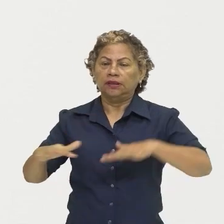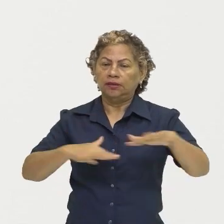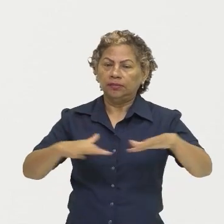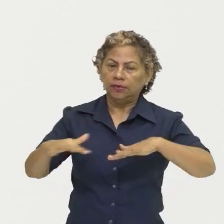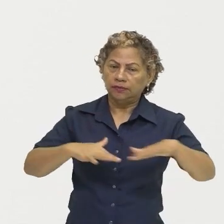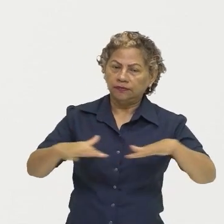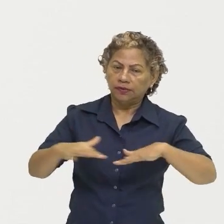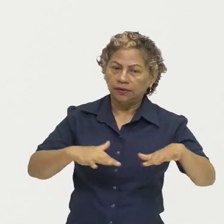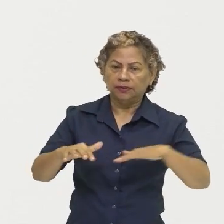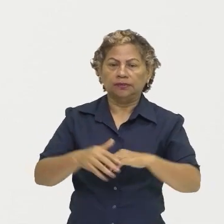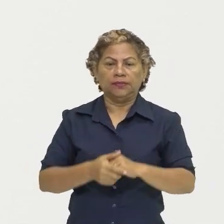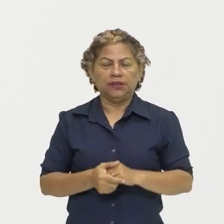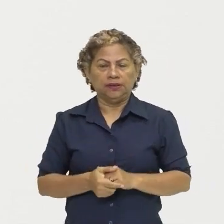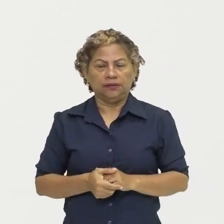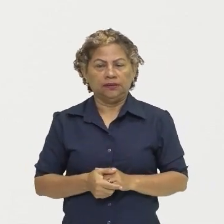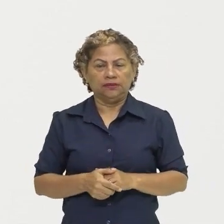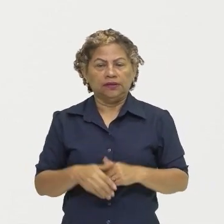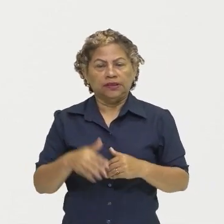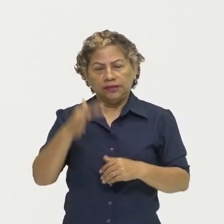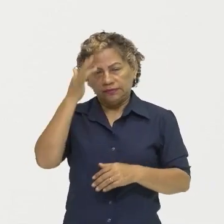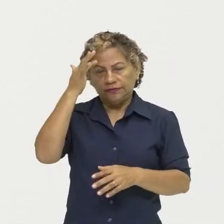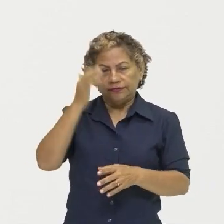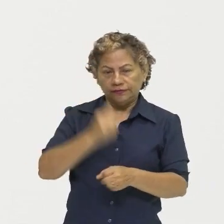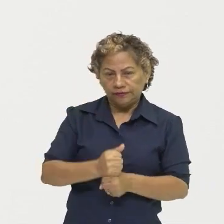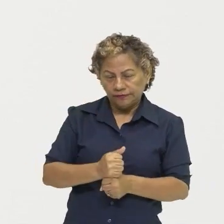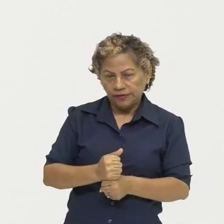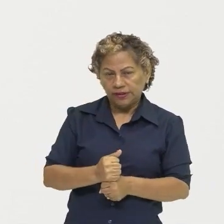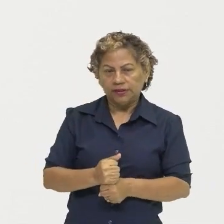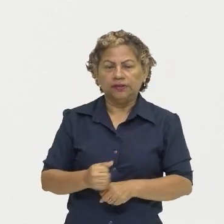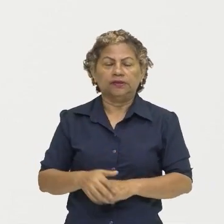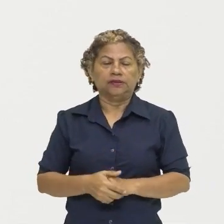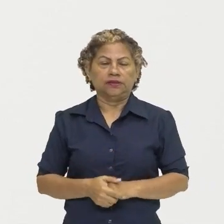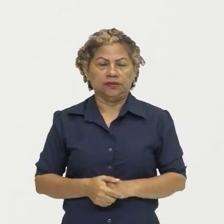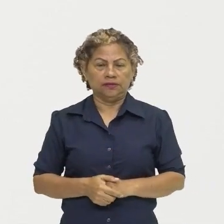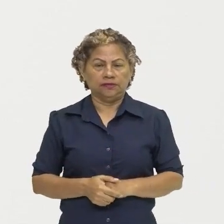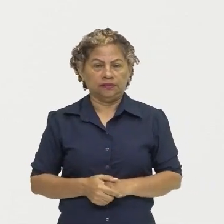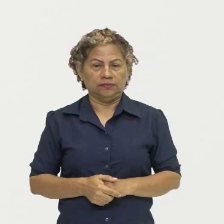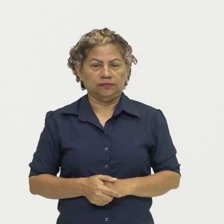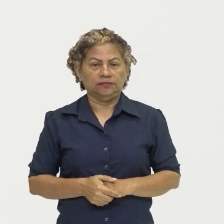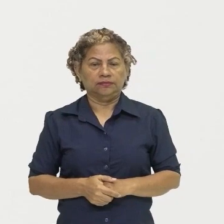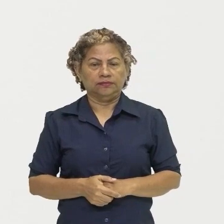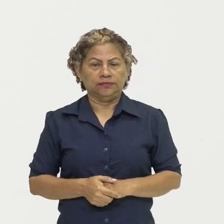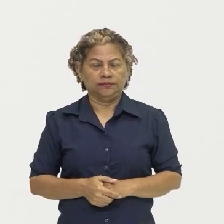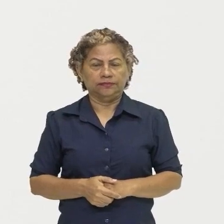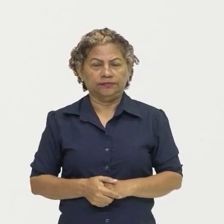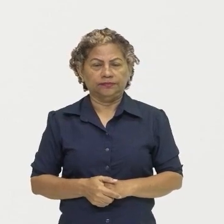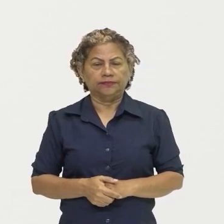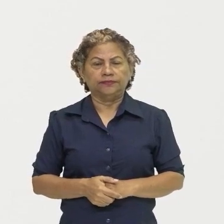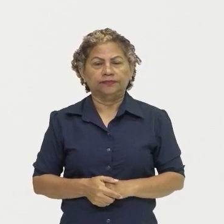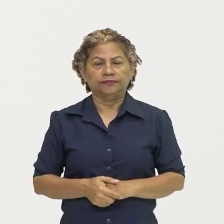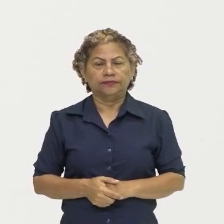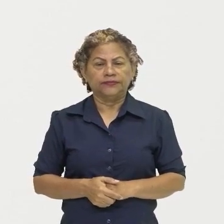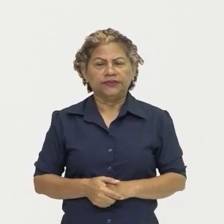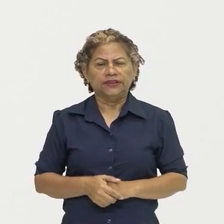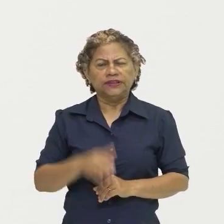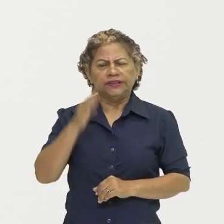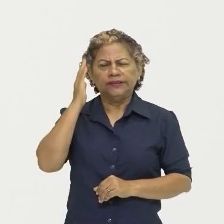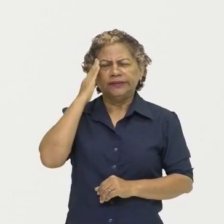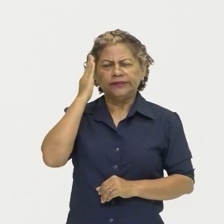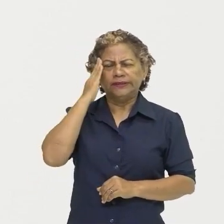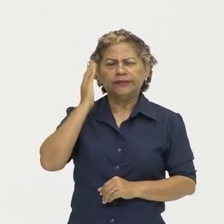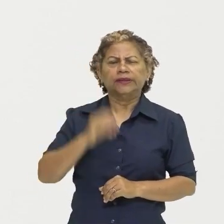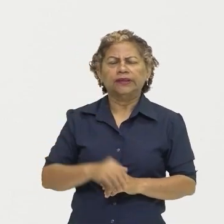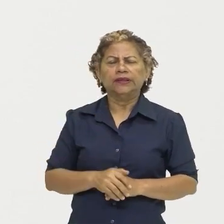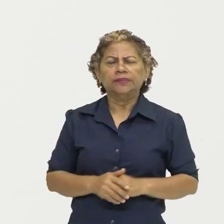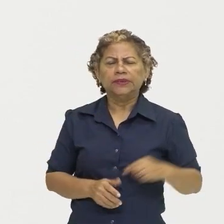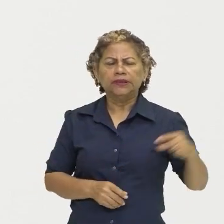físico. Agora, se assim se sabe para onde o móvel